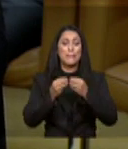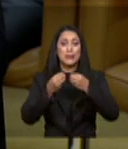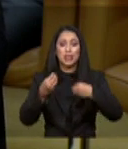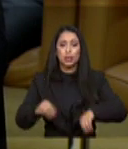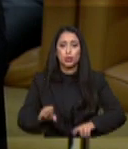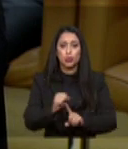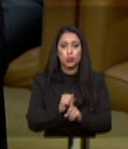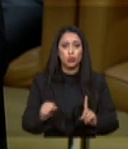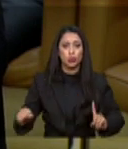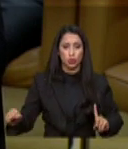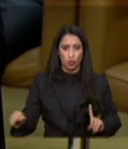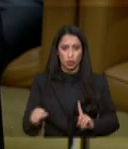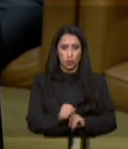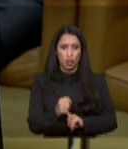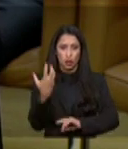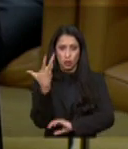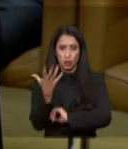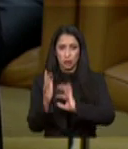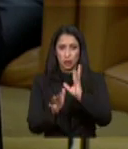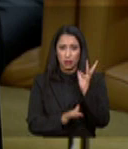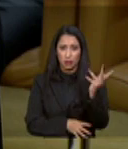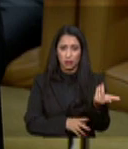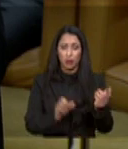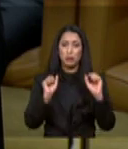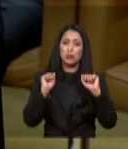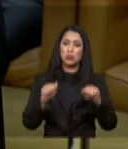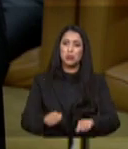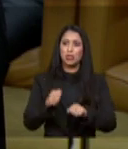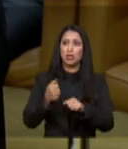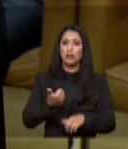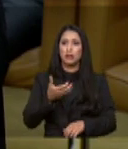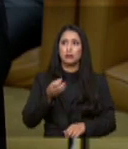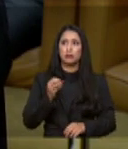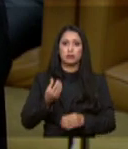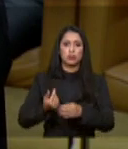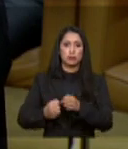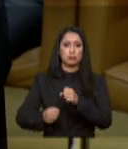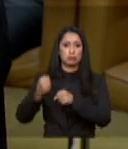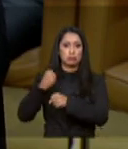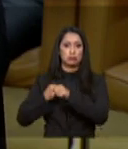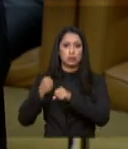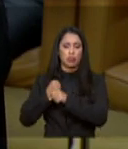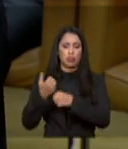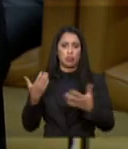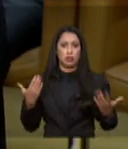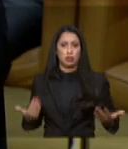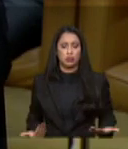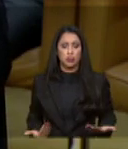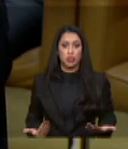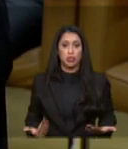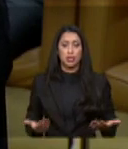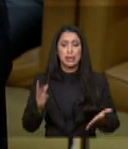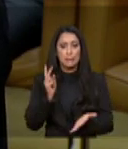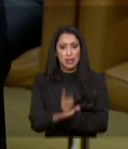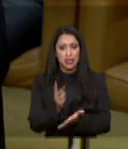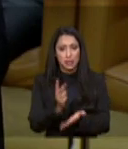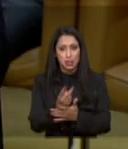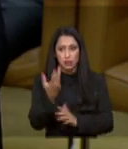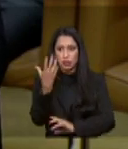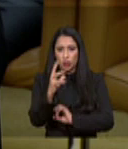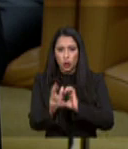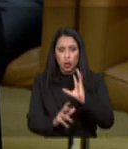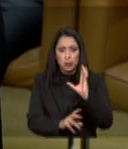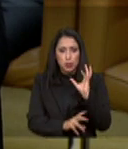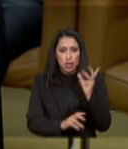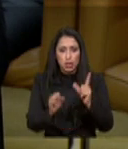prejuízo social e ambiental possível nessas últimas décadas. A prestação dos serviços ambientais e sociais,